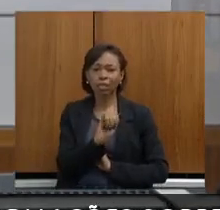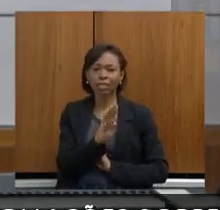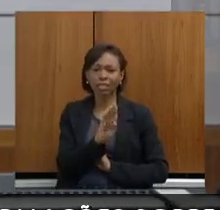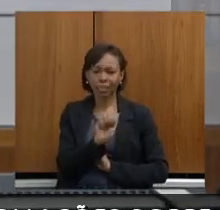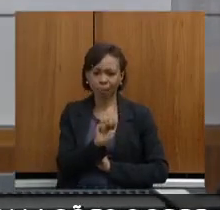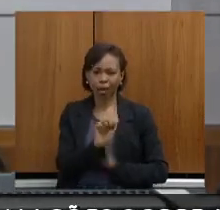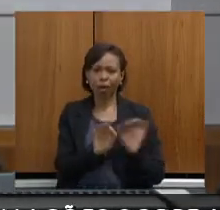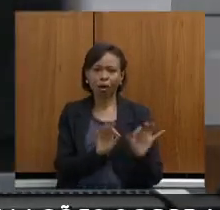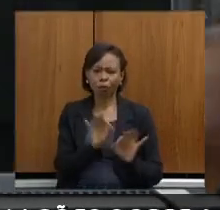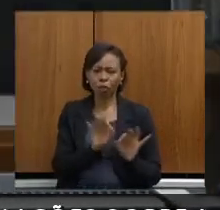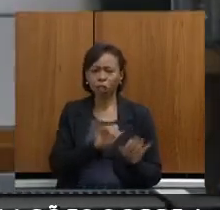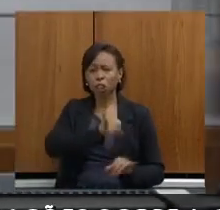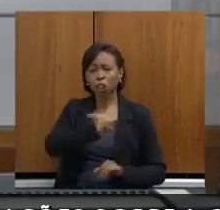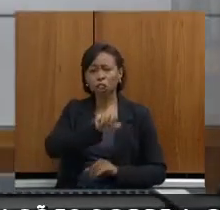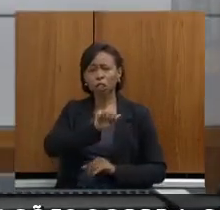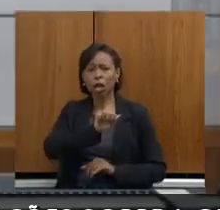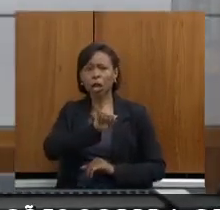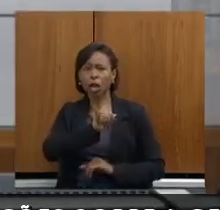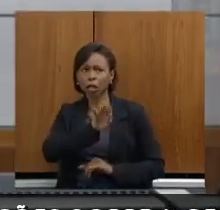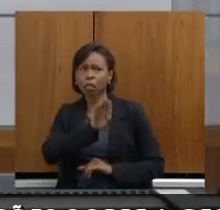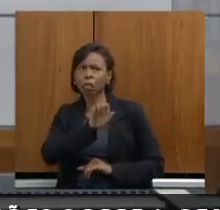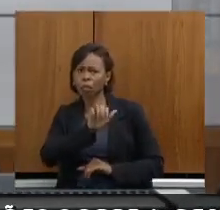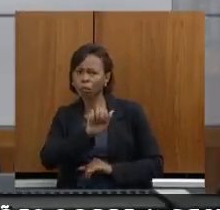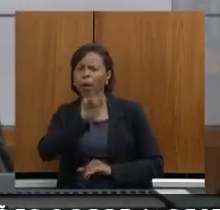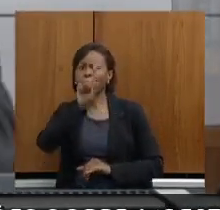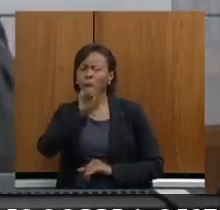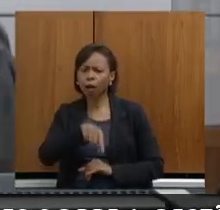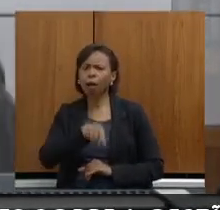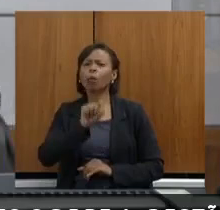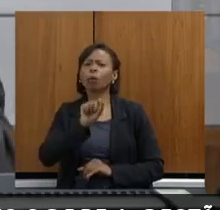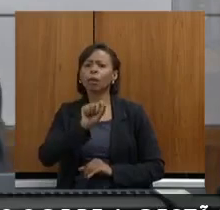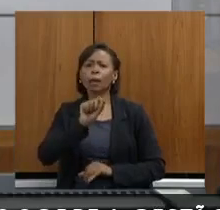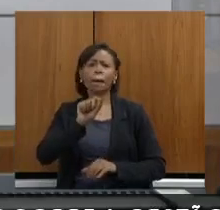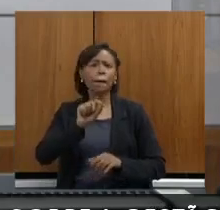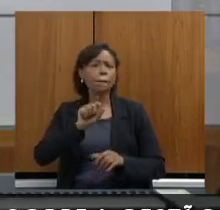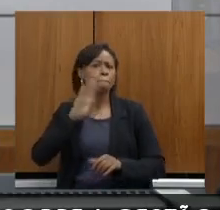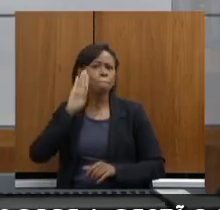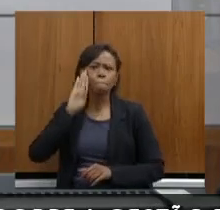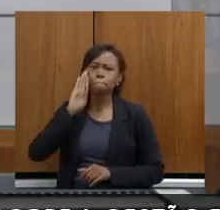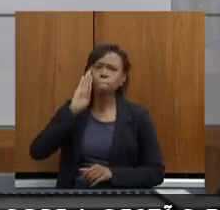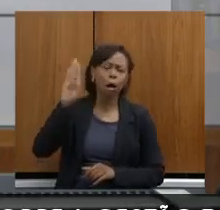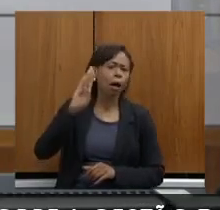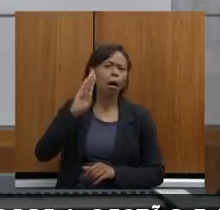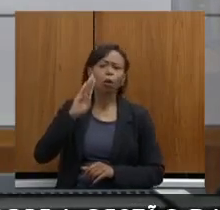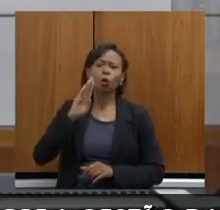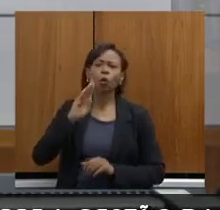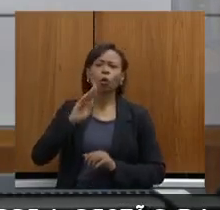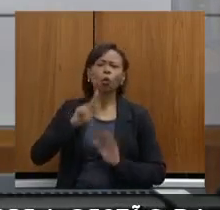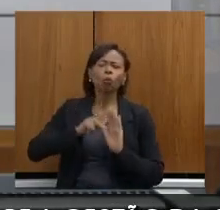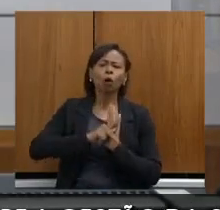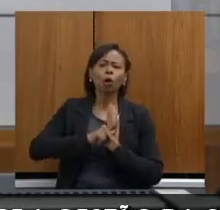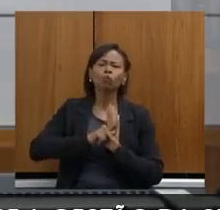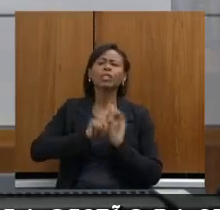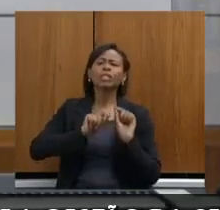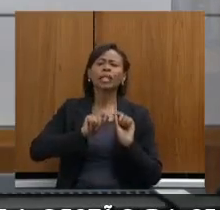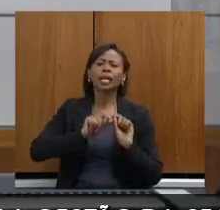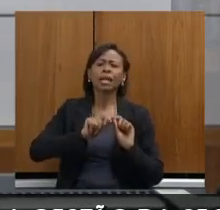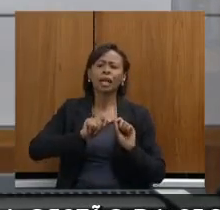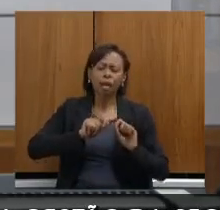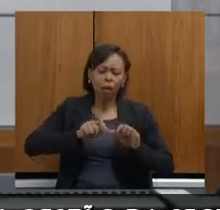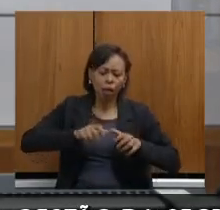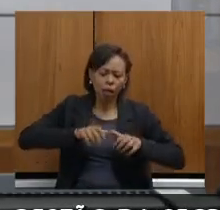Jaíba todo mundo fala projeto Jaíba é o projeto maior a irrigação da América Latina